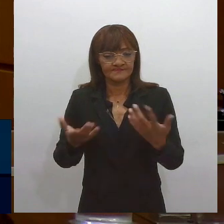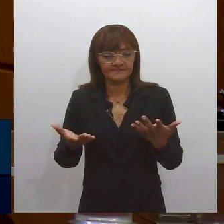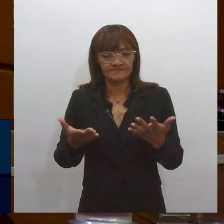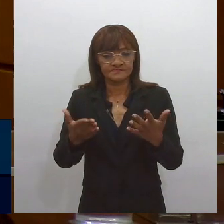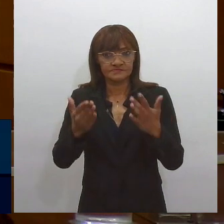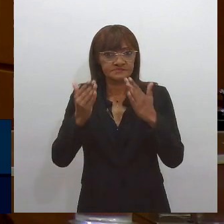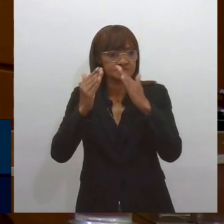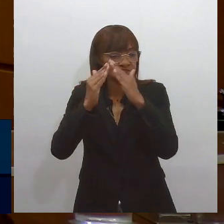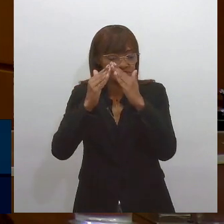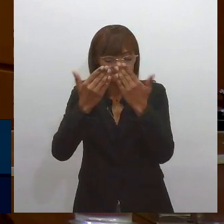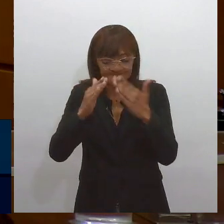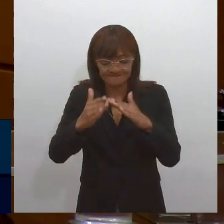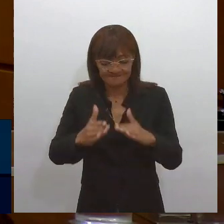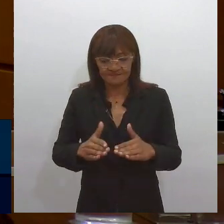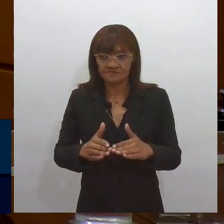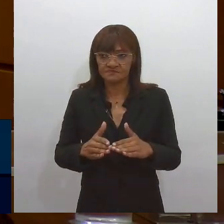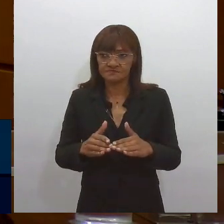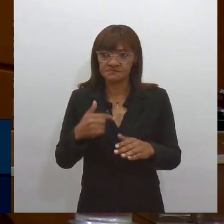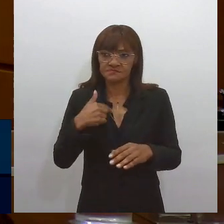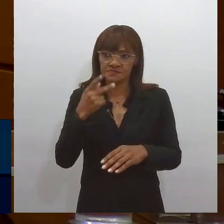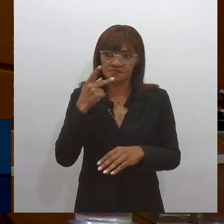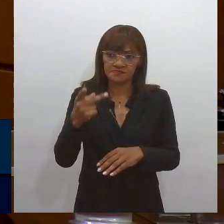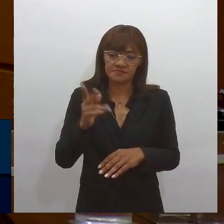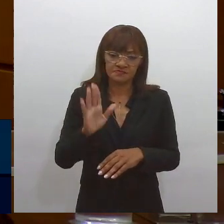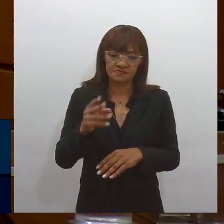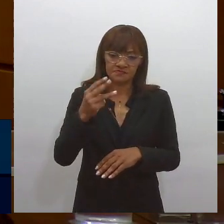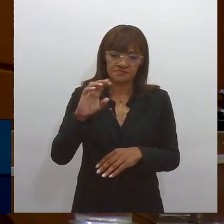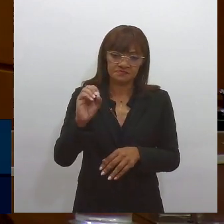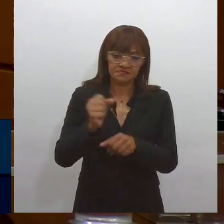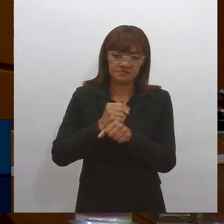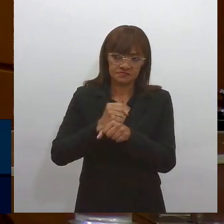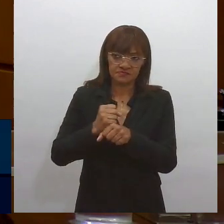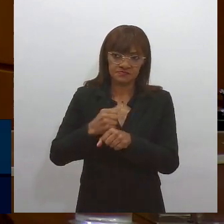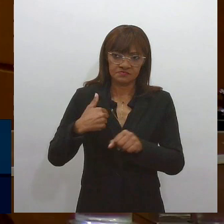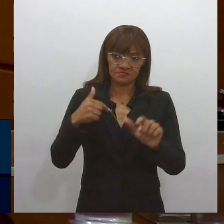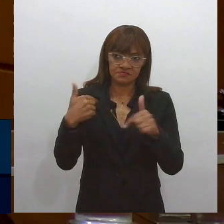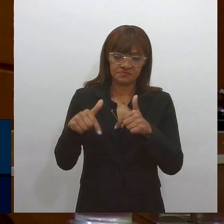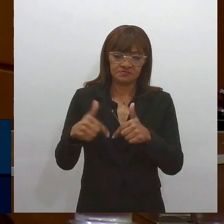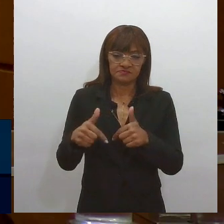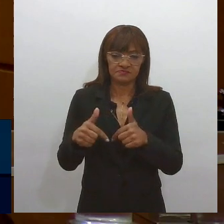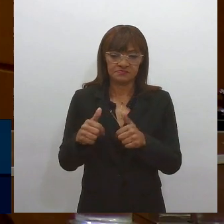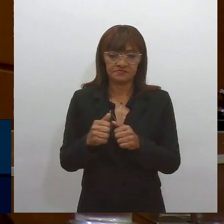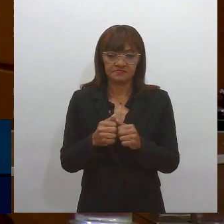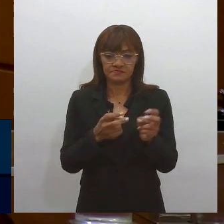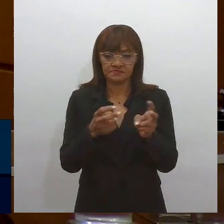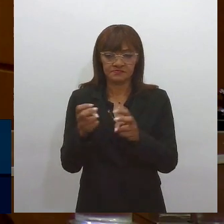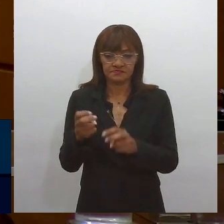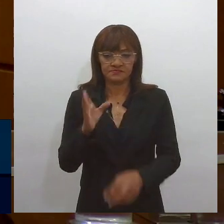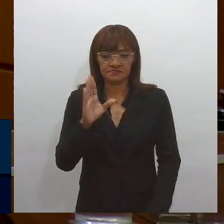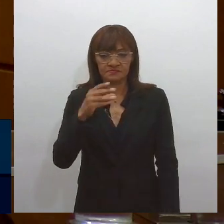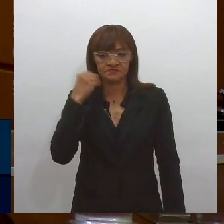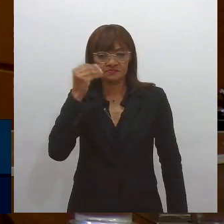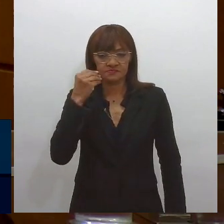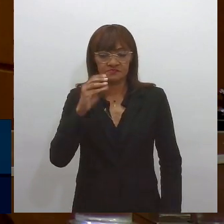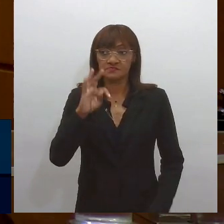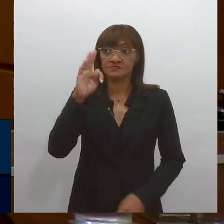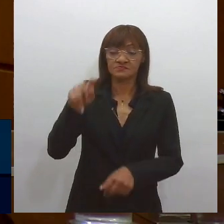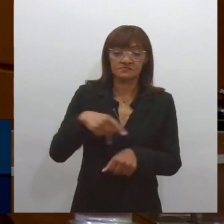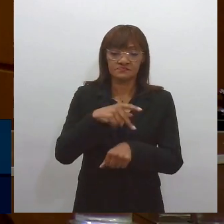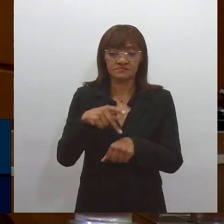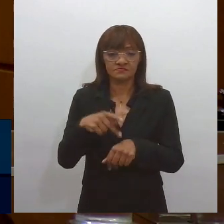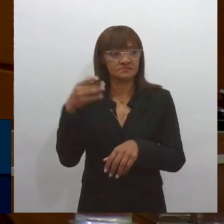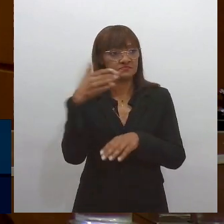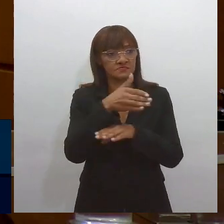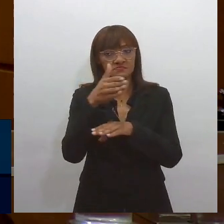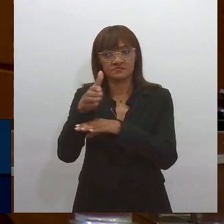anos que trabalho com rodovias e tive a oportunidade de trabalhar no país todo já fui inclusive diretor do denit em Brasília eu